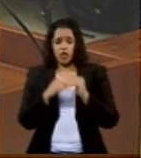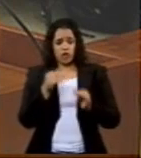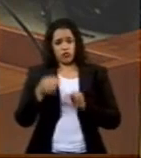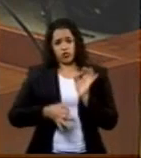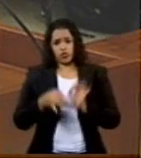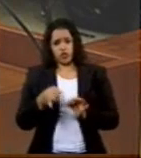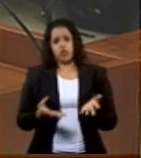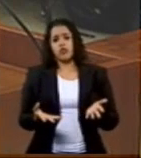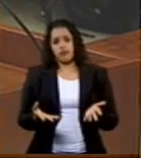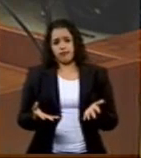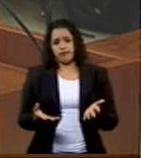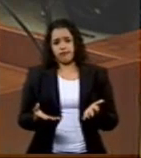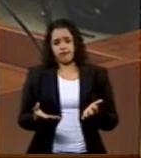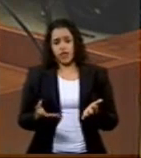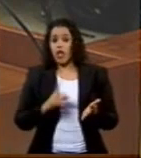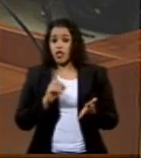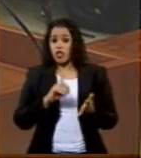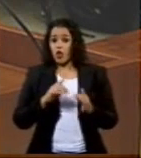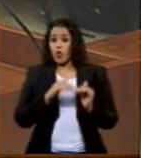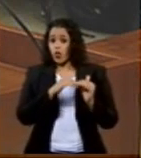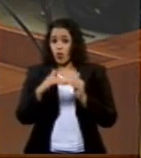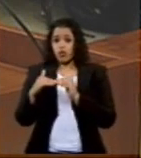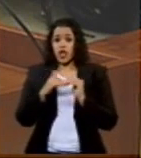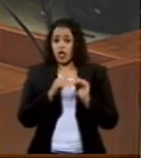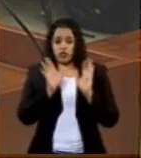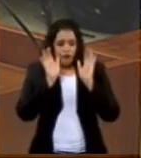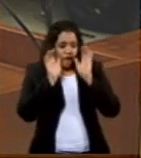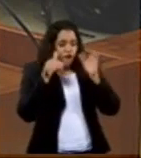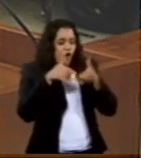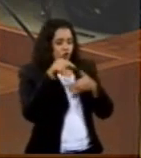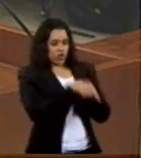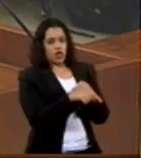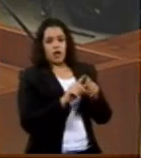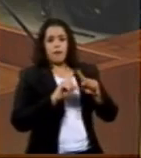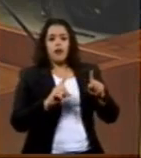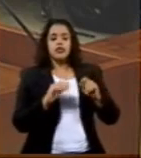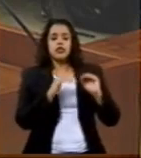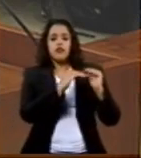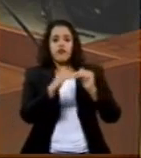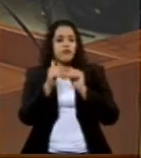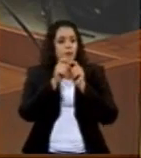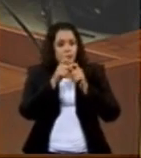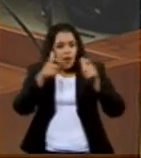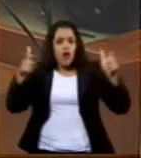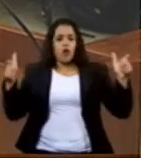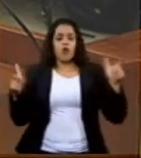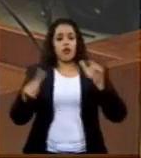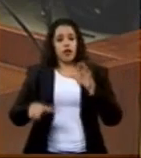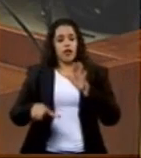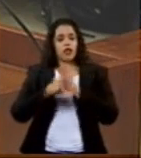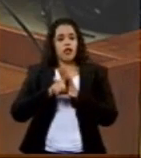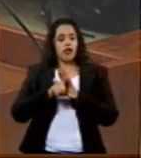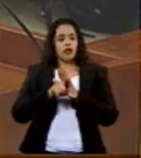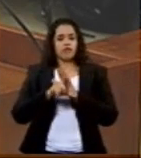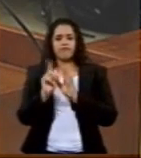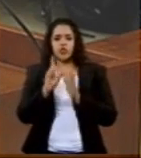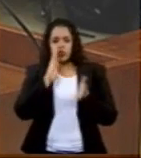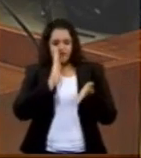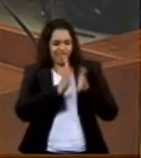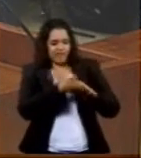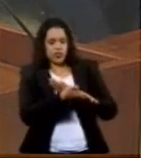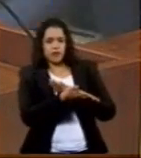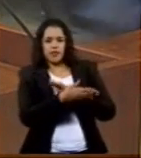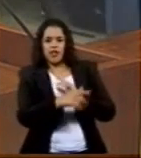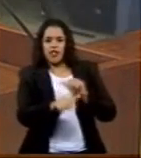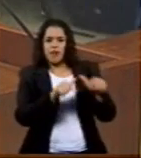persegue. Não a igualdade em sentido restrito, mas uma igualdade em sentido amplo em que a lei não discrimina trabalhadores